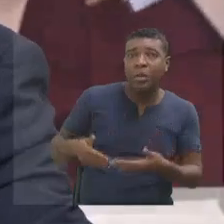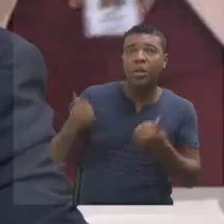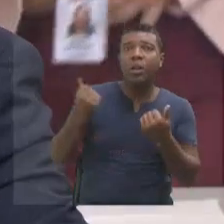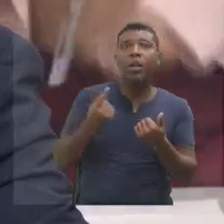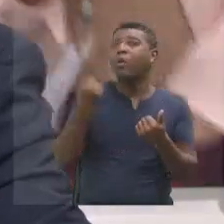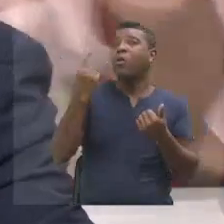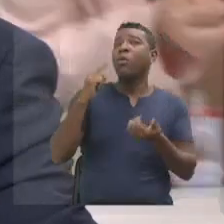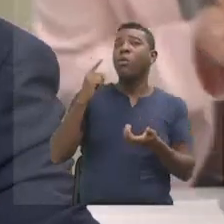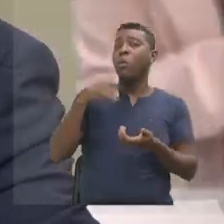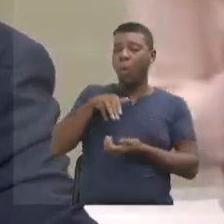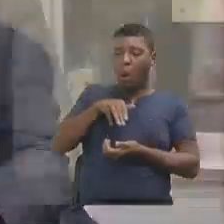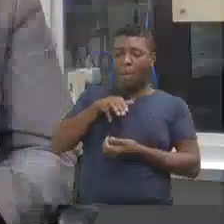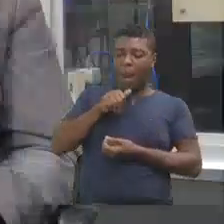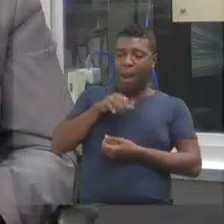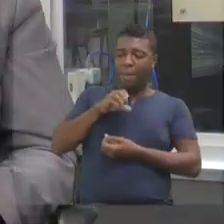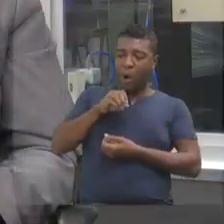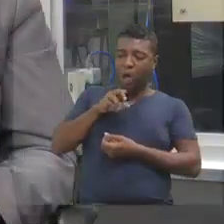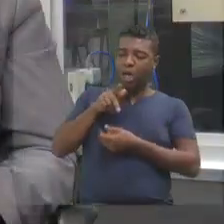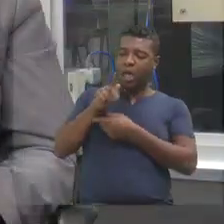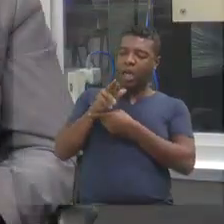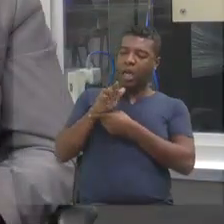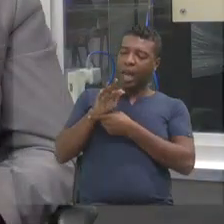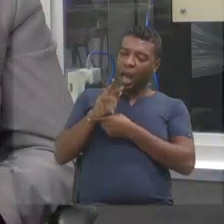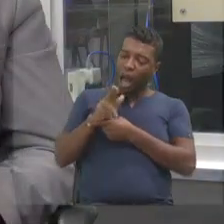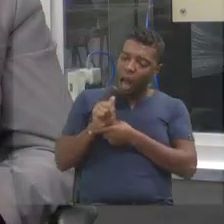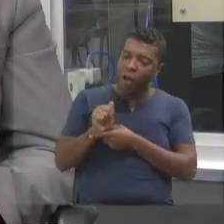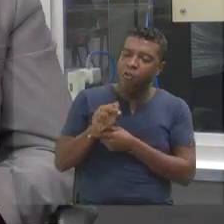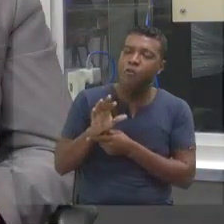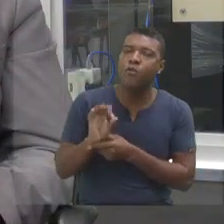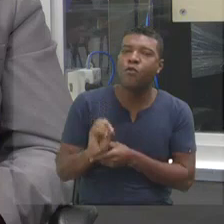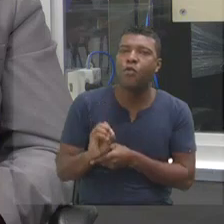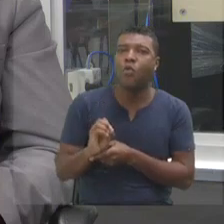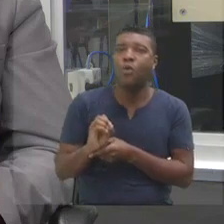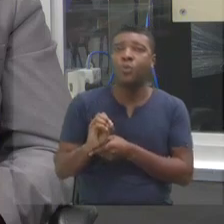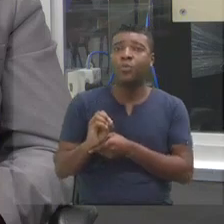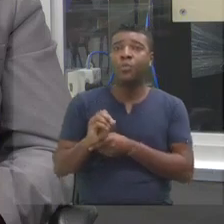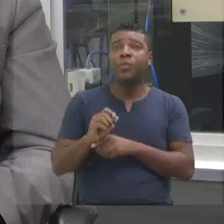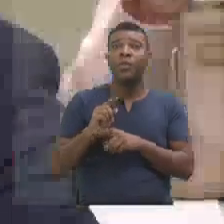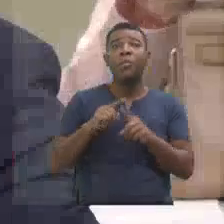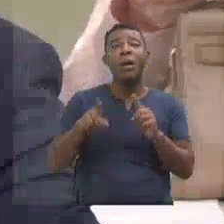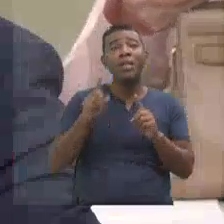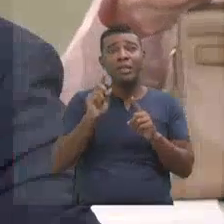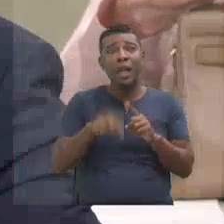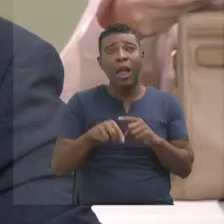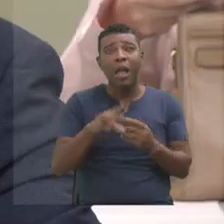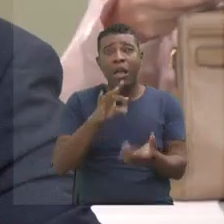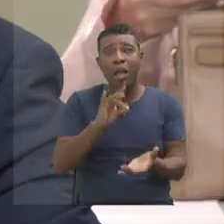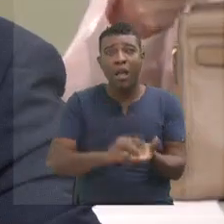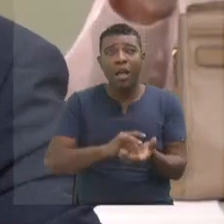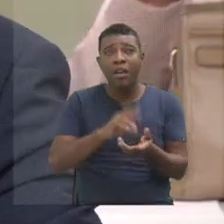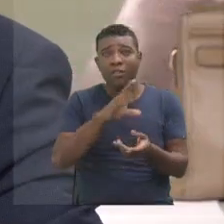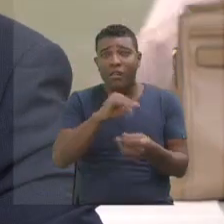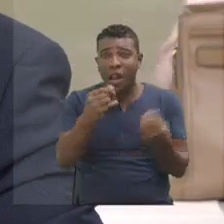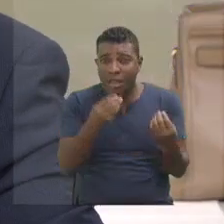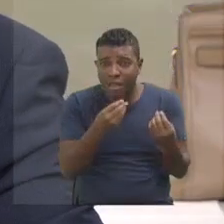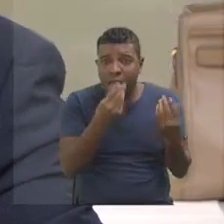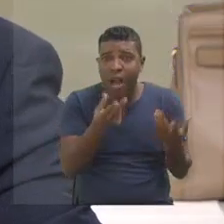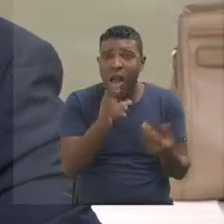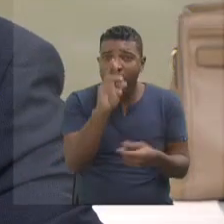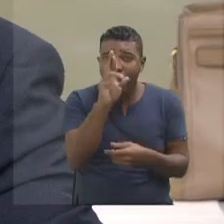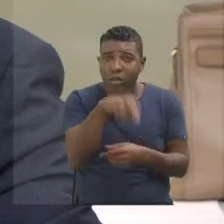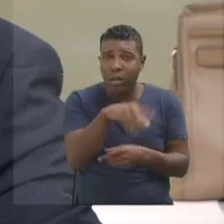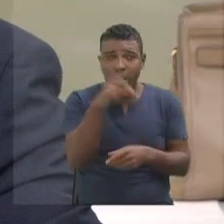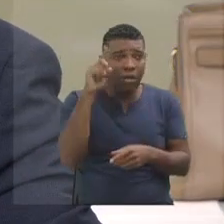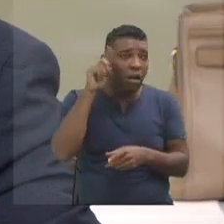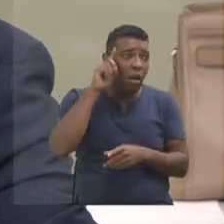moógrafo mas é importante a gente ter Claro se aquilo realmente vai trazer algum resultado no